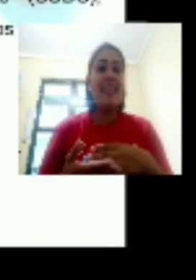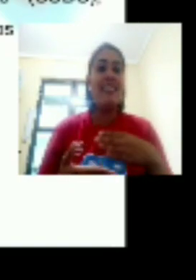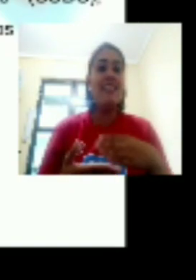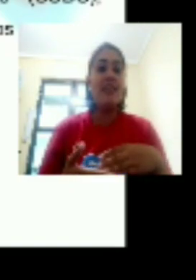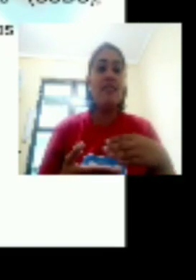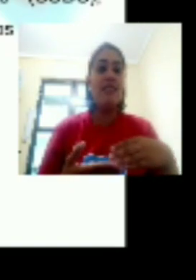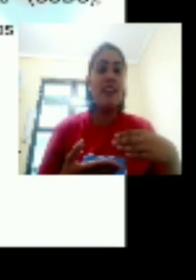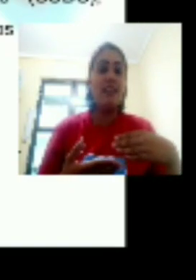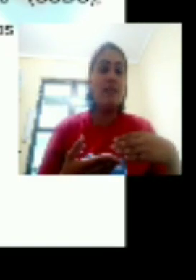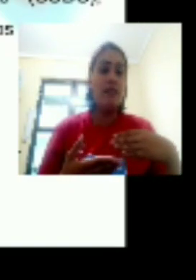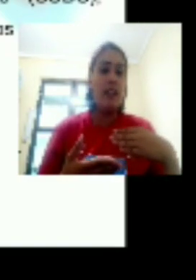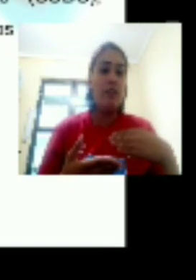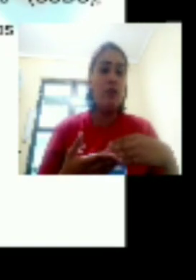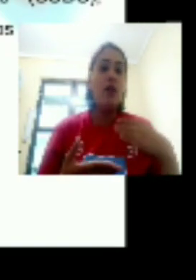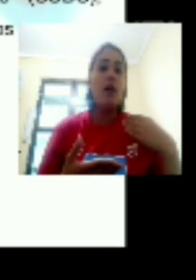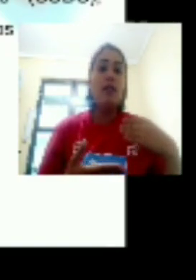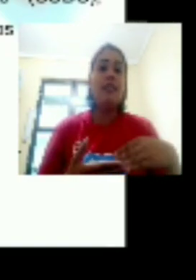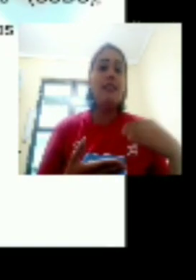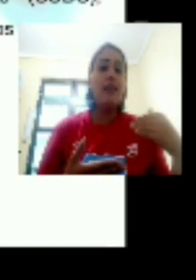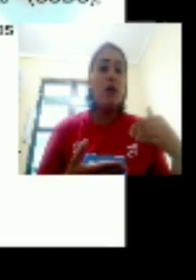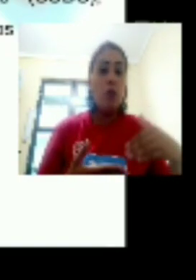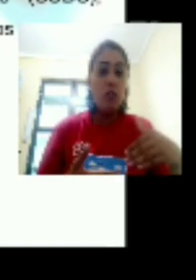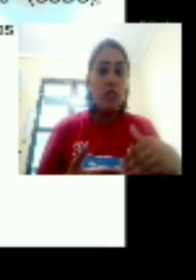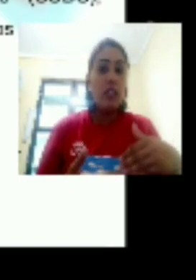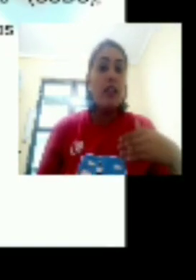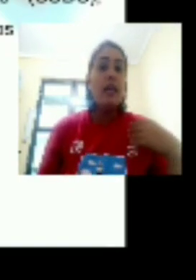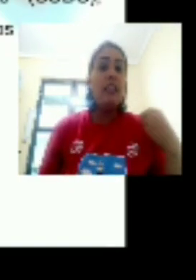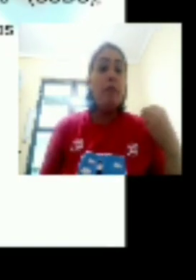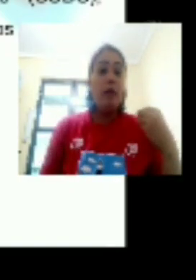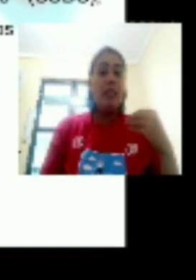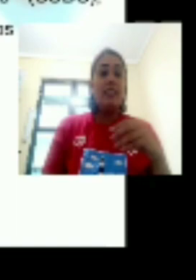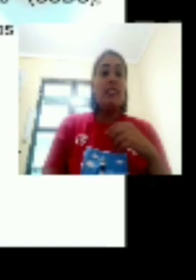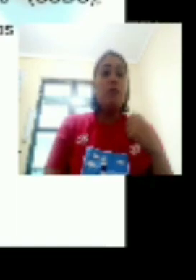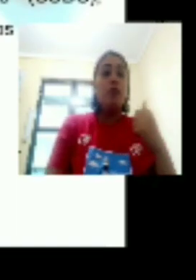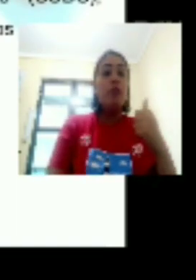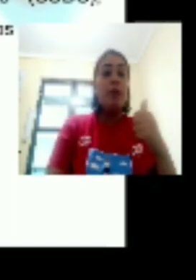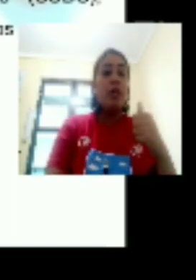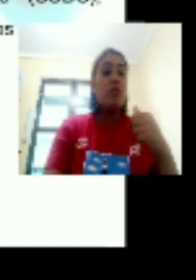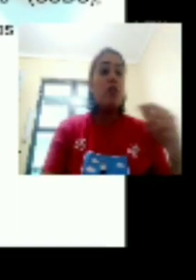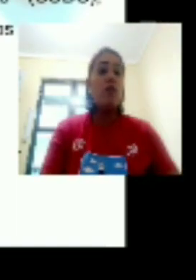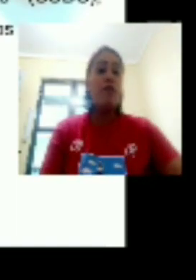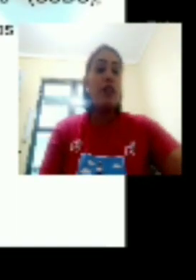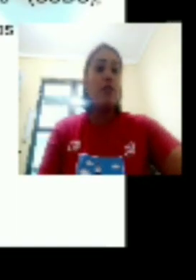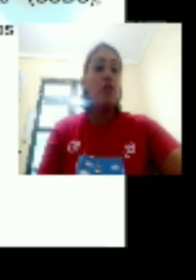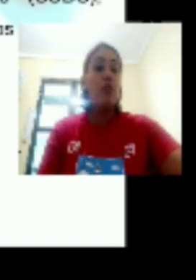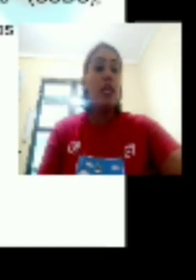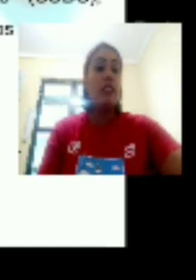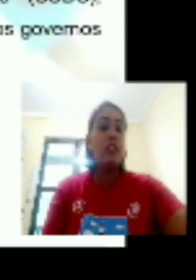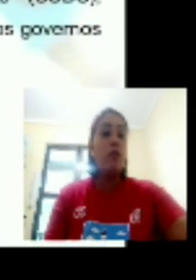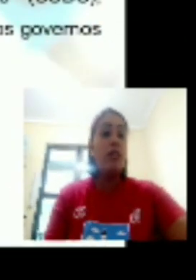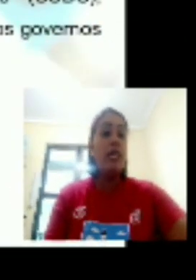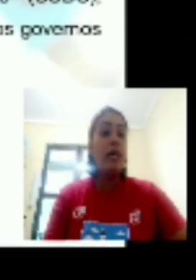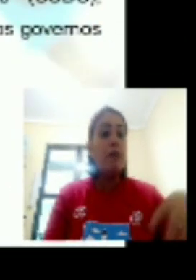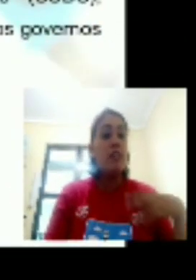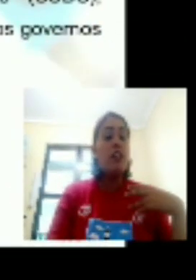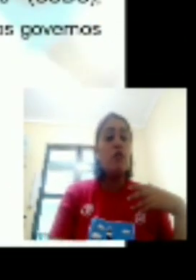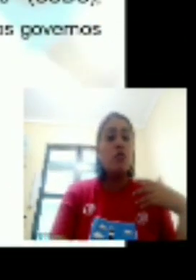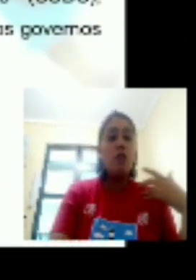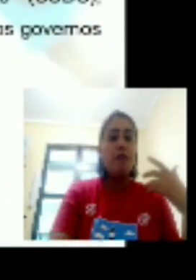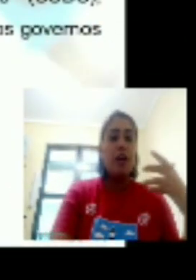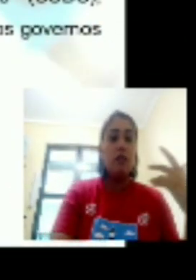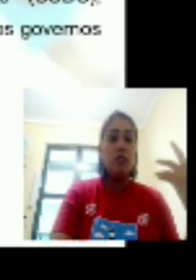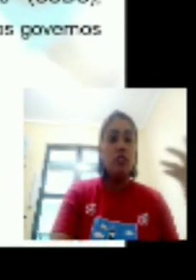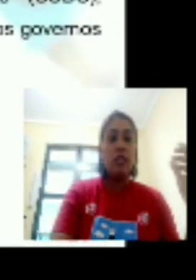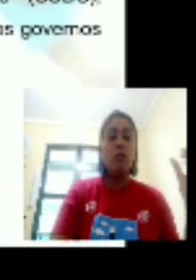e Descentralizado de Saúde, implementado por meio de convênios entre o INEPS e